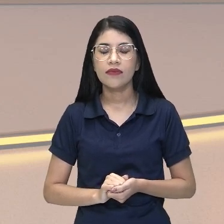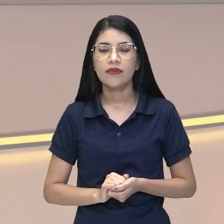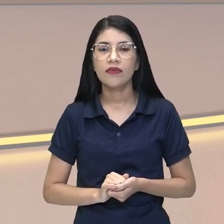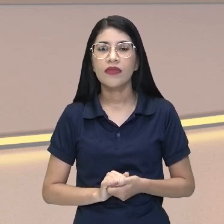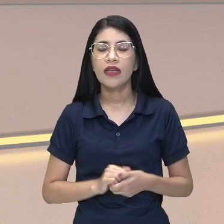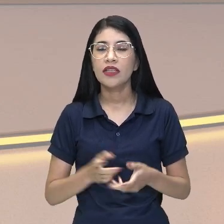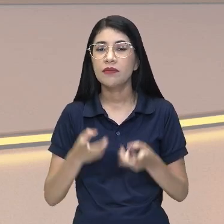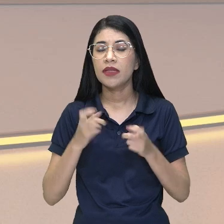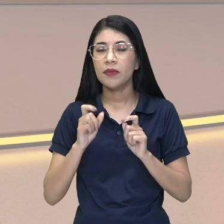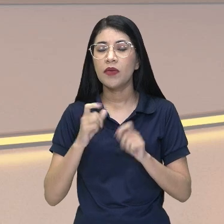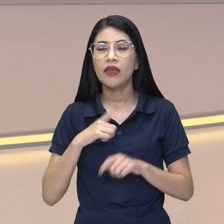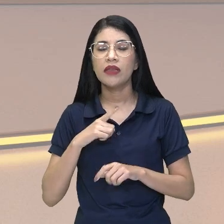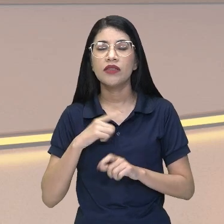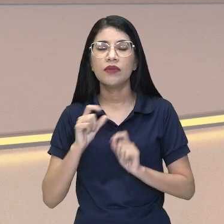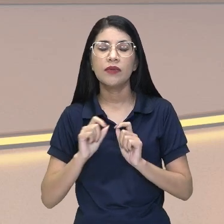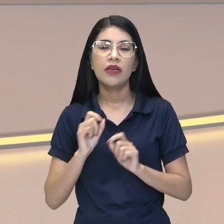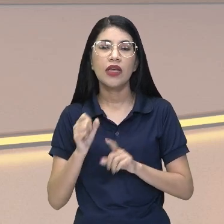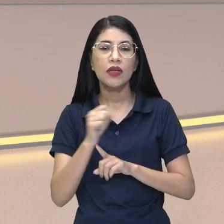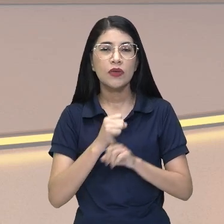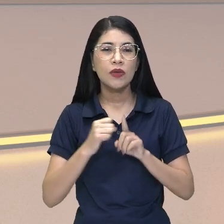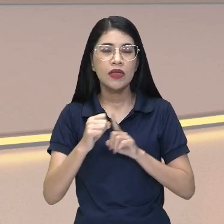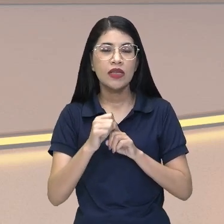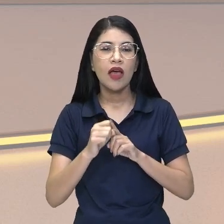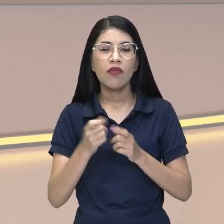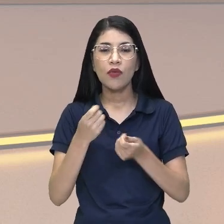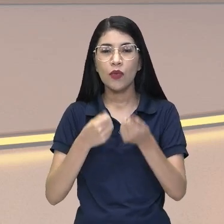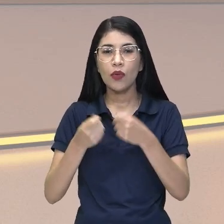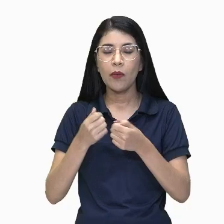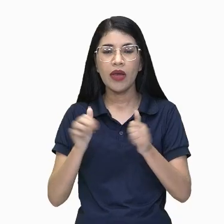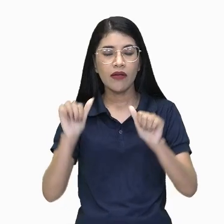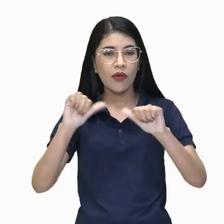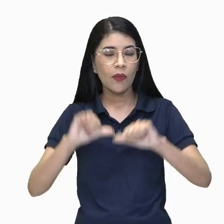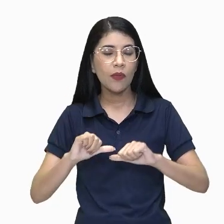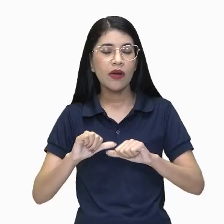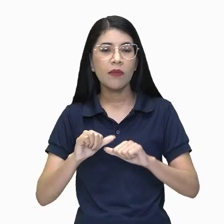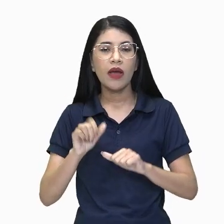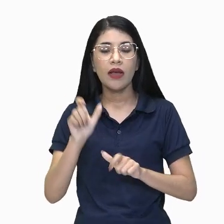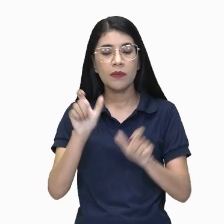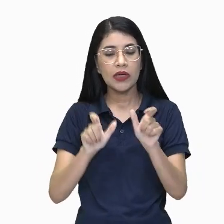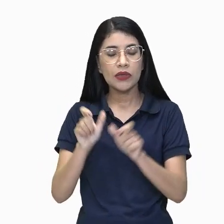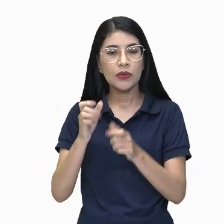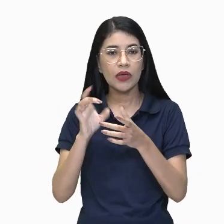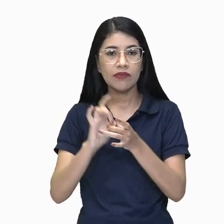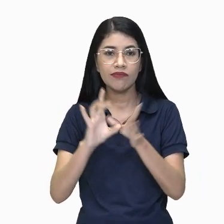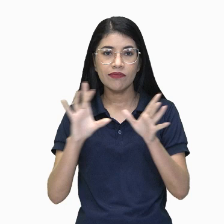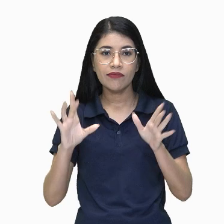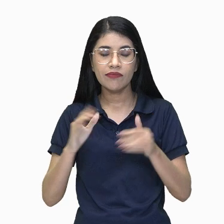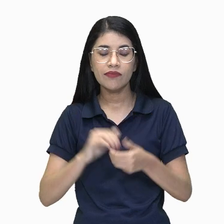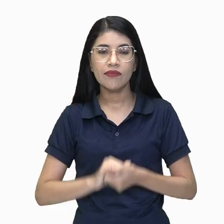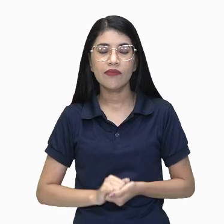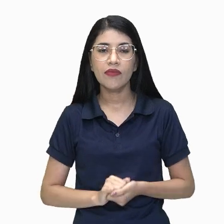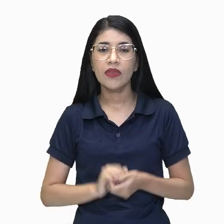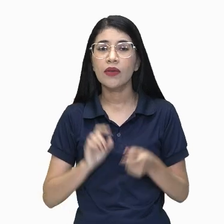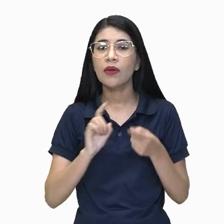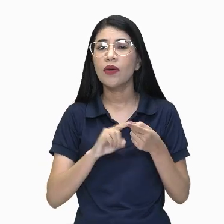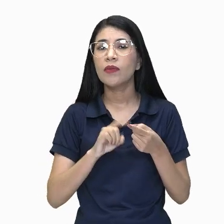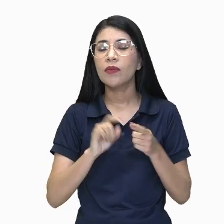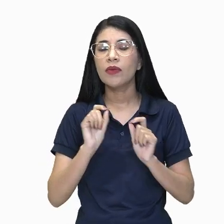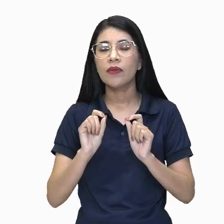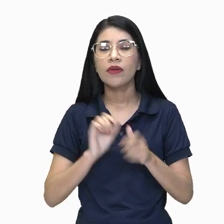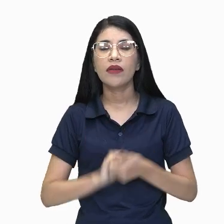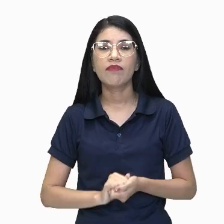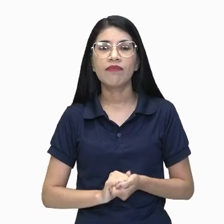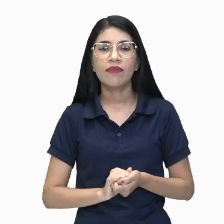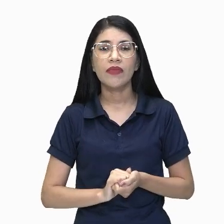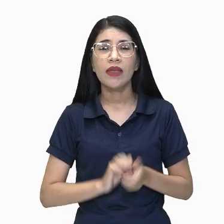socioeconômicas muito ruins, né, para os negros escravizados. Vamos ver, então? Vejam lá. Primeiro,